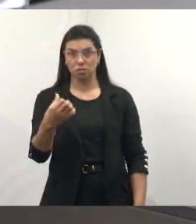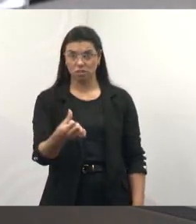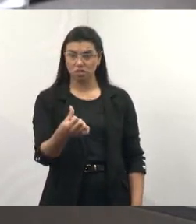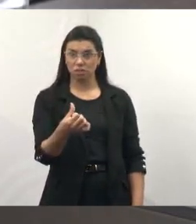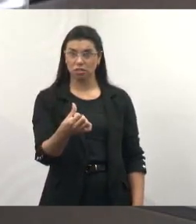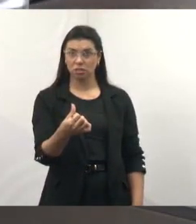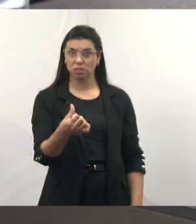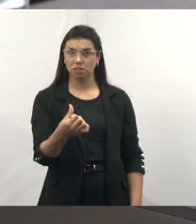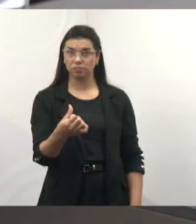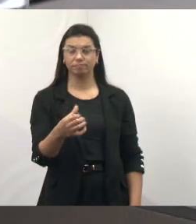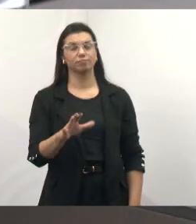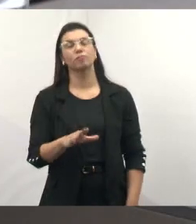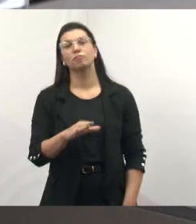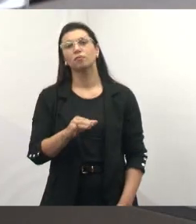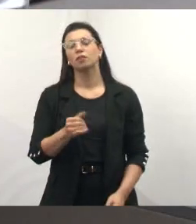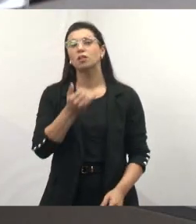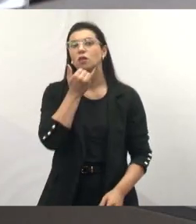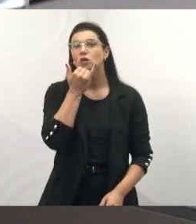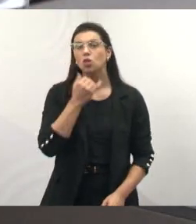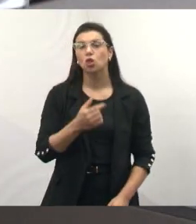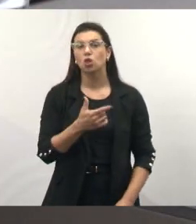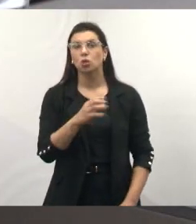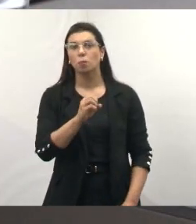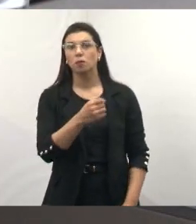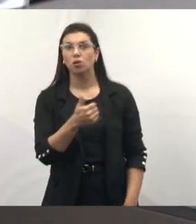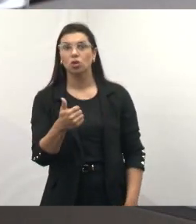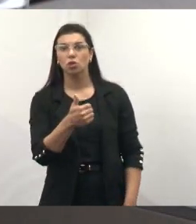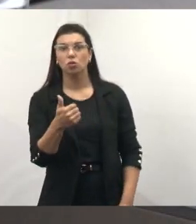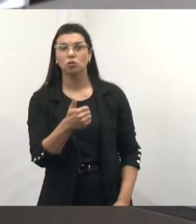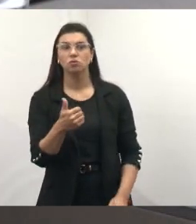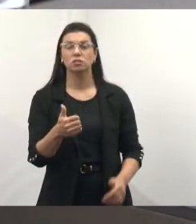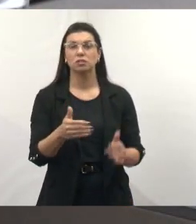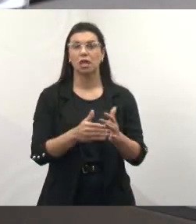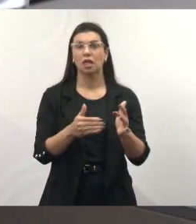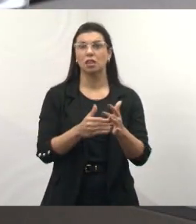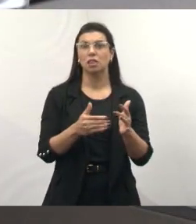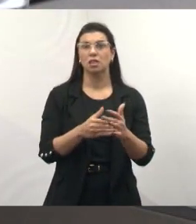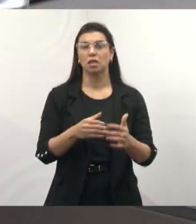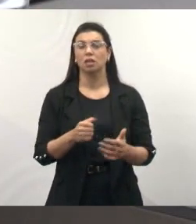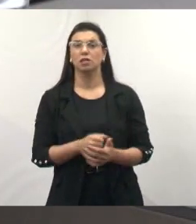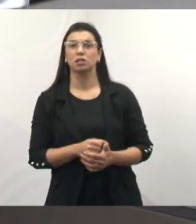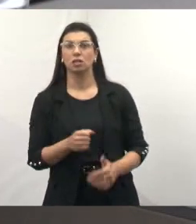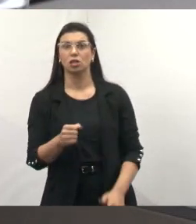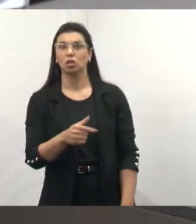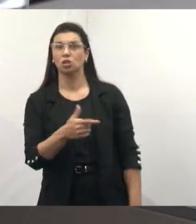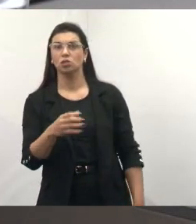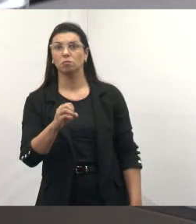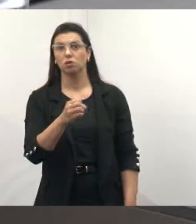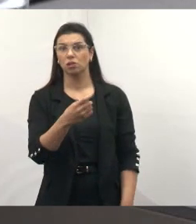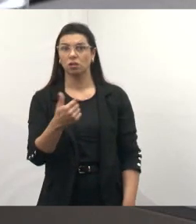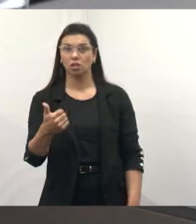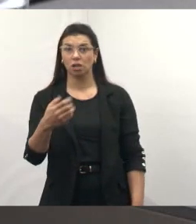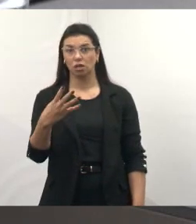aliás, 2011 a 2014, desfavorável todas as prestações de conta. 2015, favorável com recomendação. 2016,